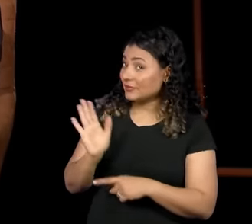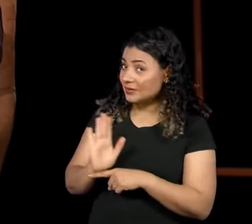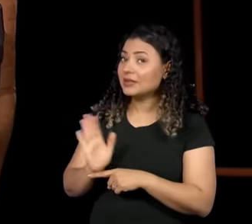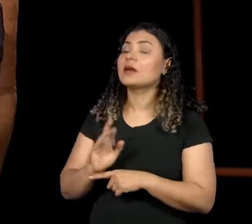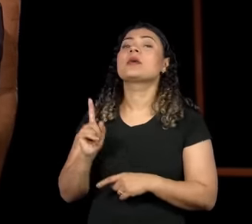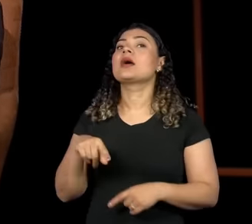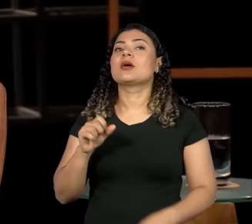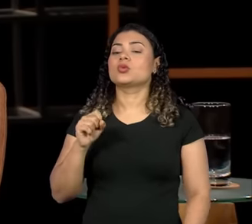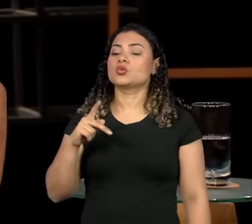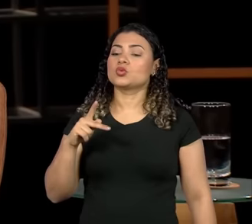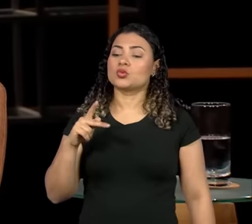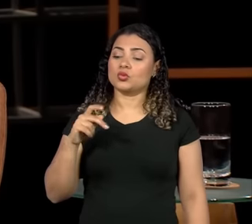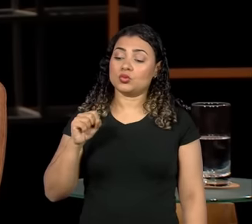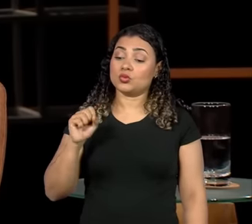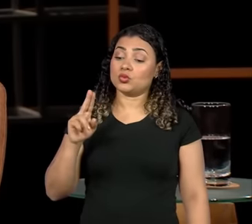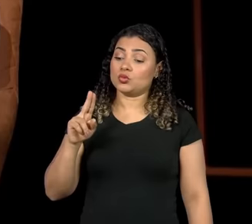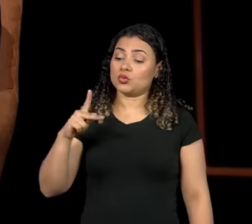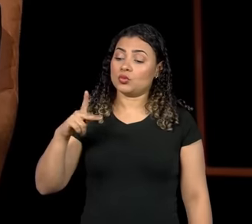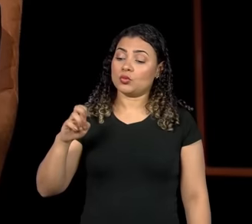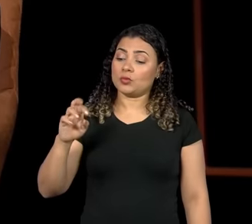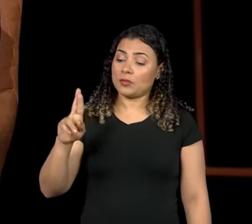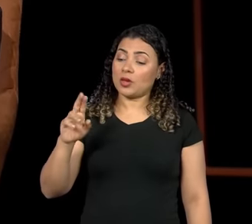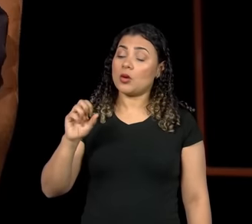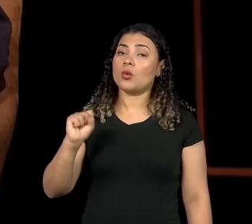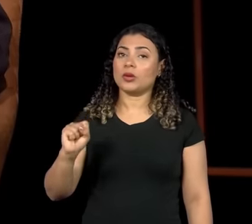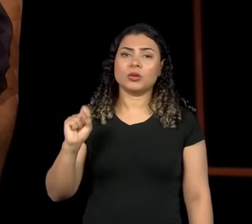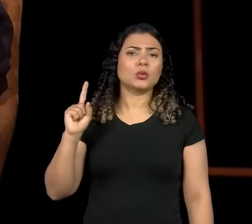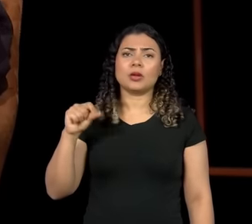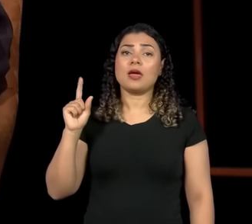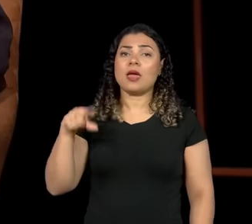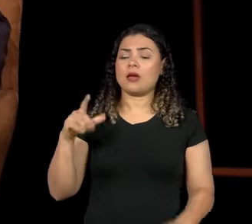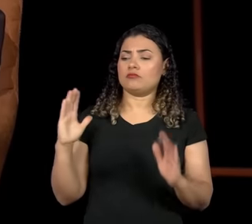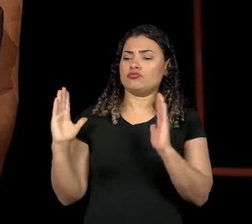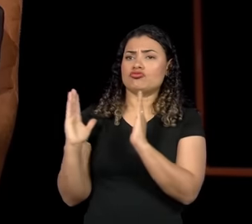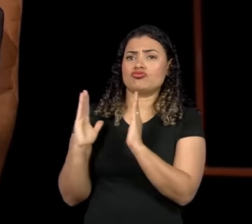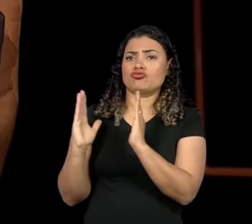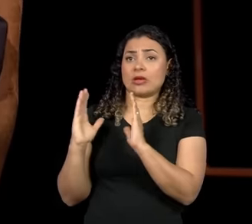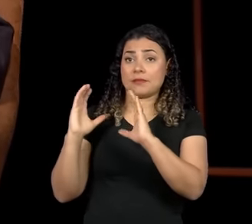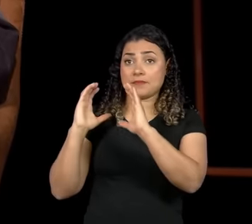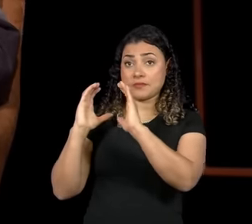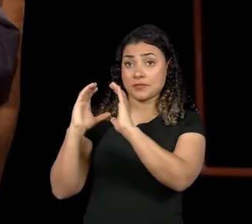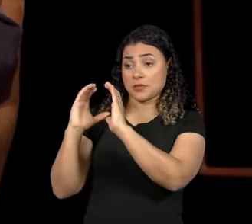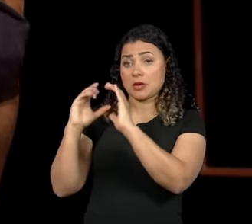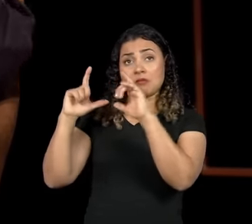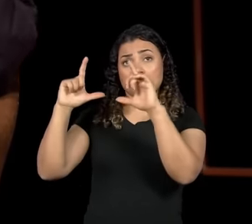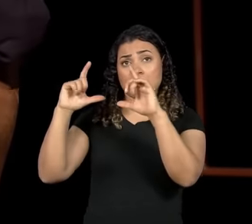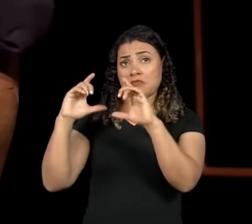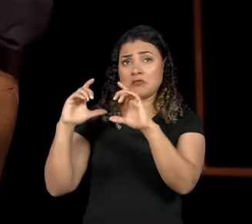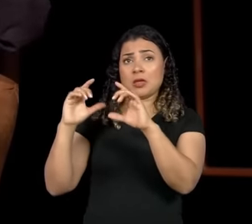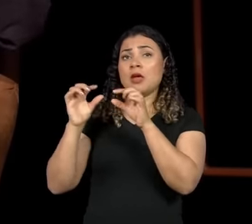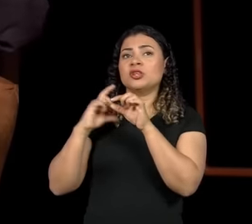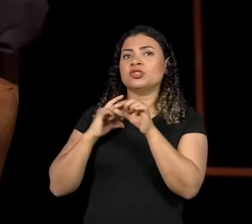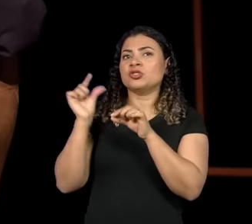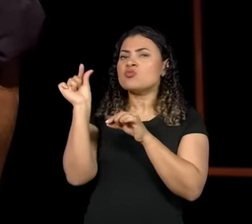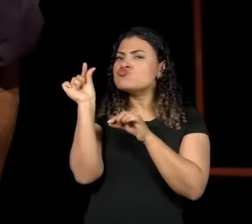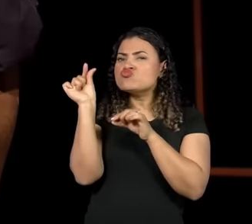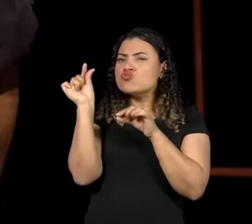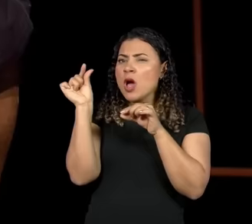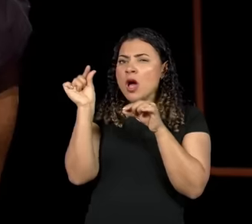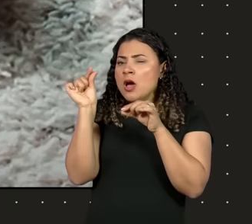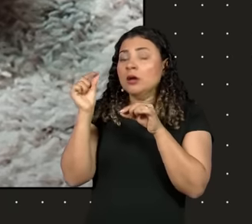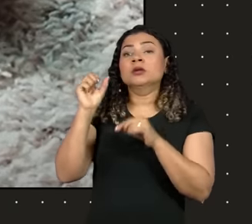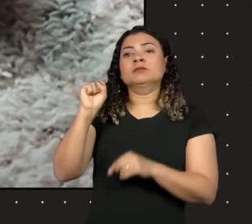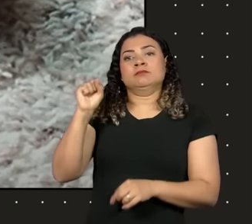8. Era uma camerazinha, né, pequena, uma fitinha assim estreita, de